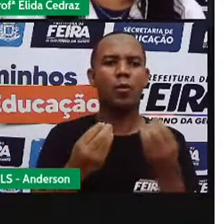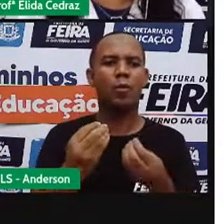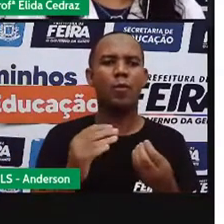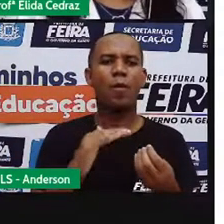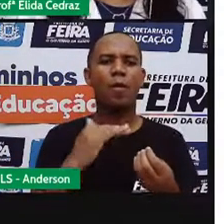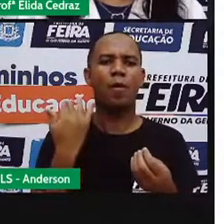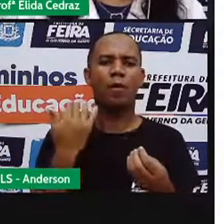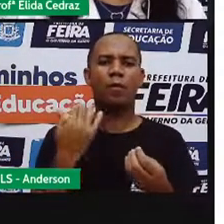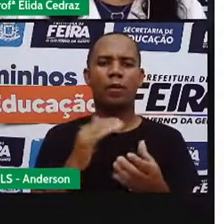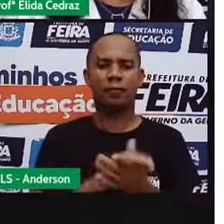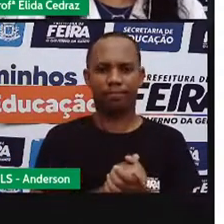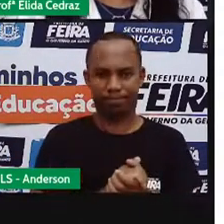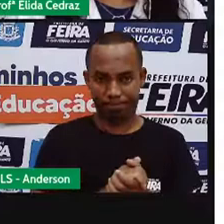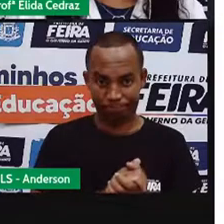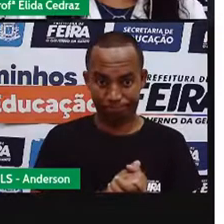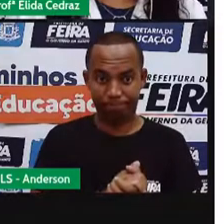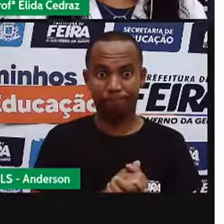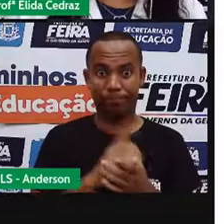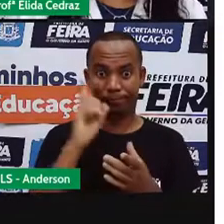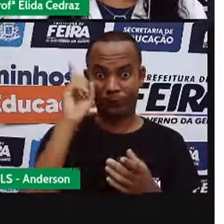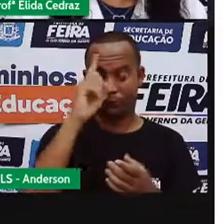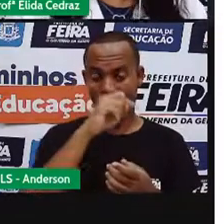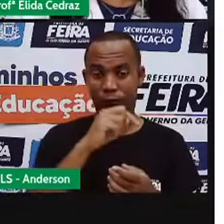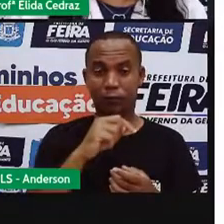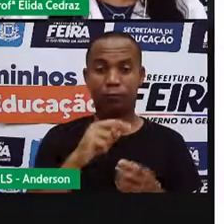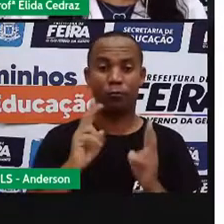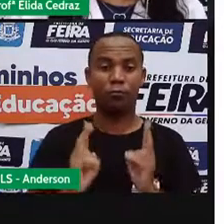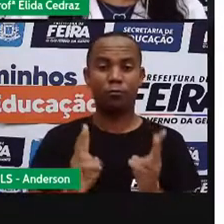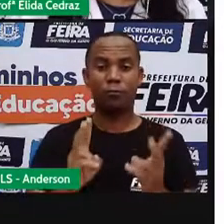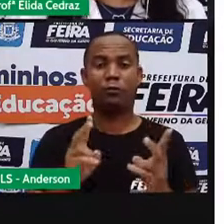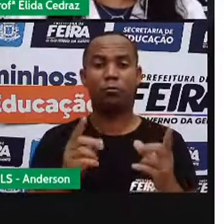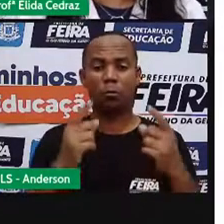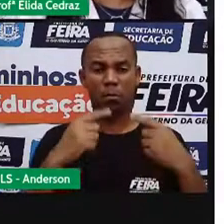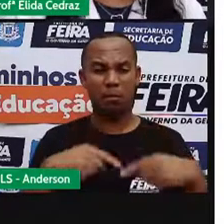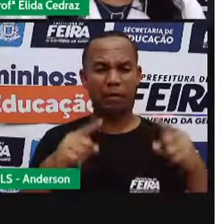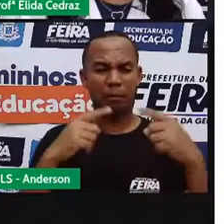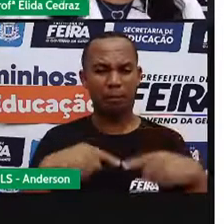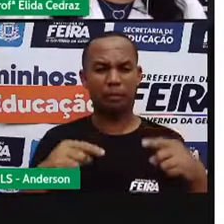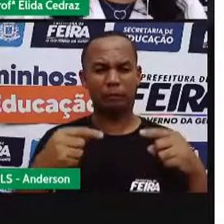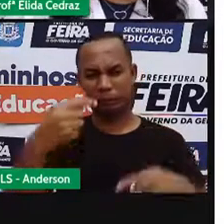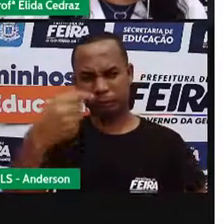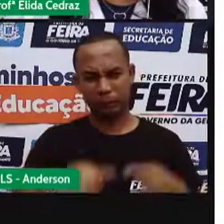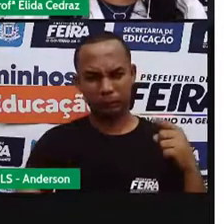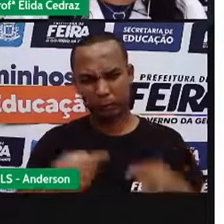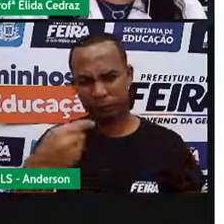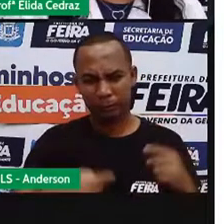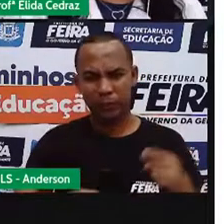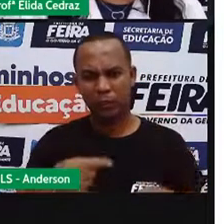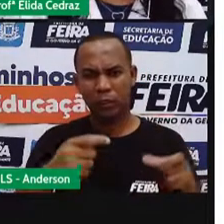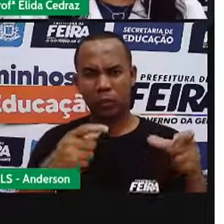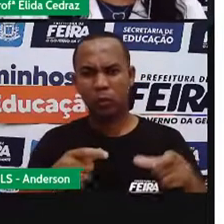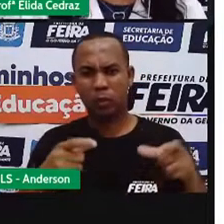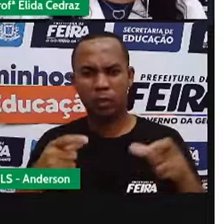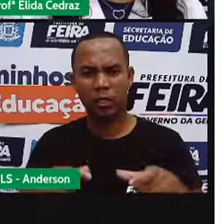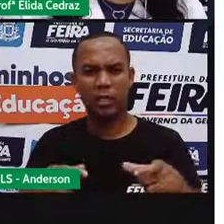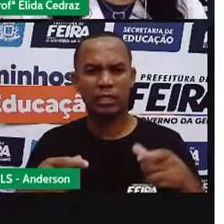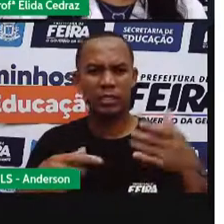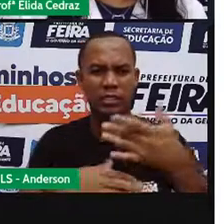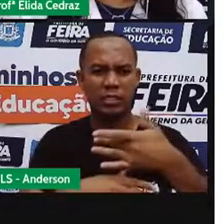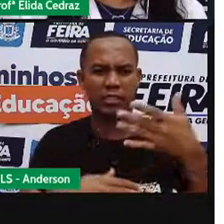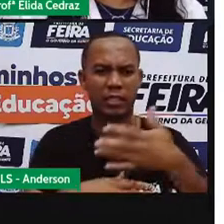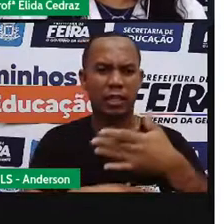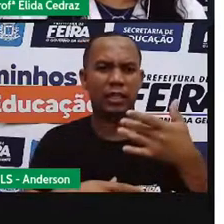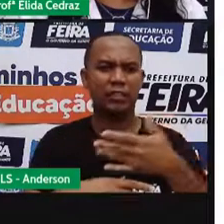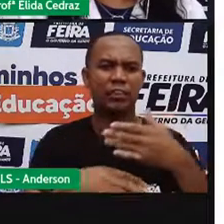convento. A luta se espalhou até o interior e as vilas de Santo Amaro, Cachoeira e